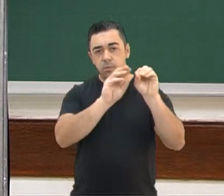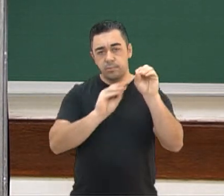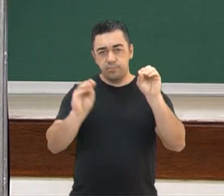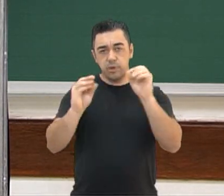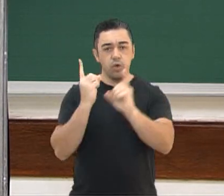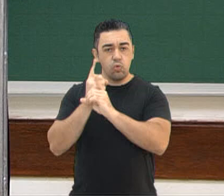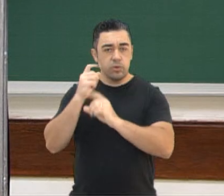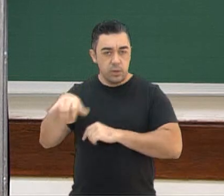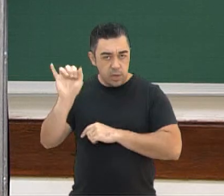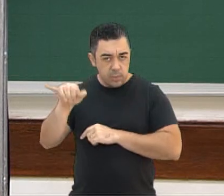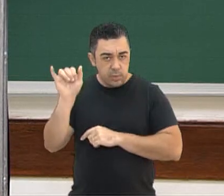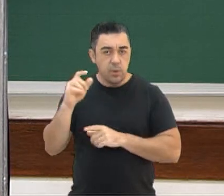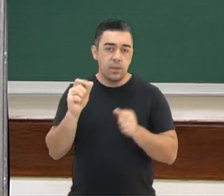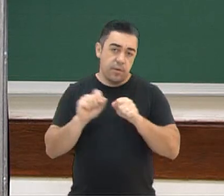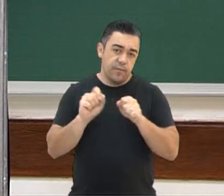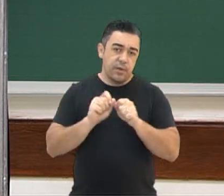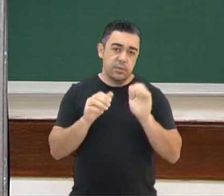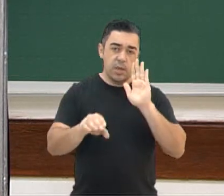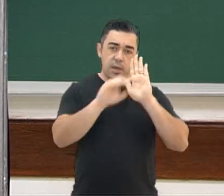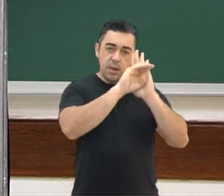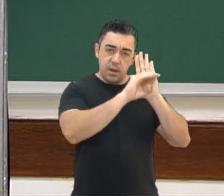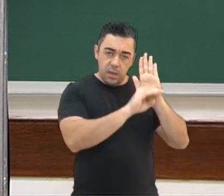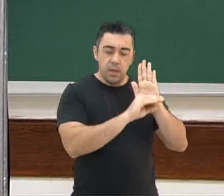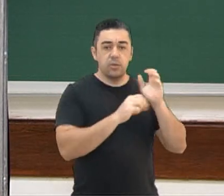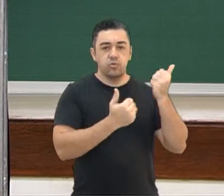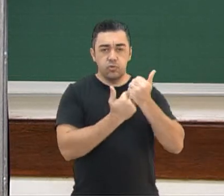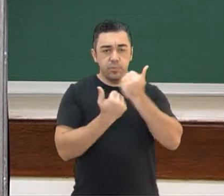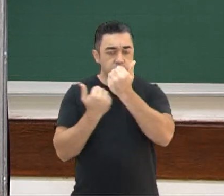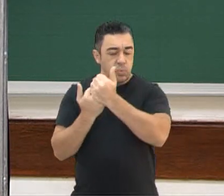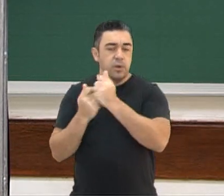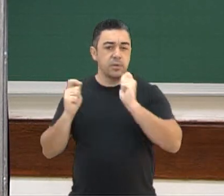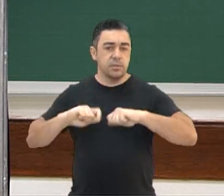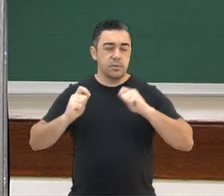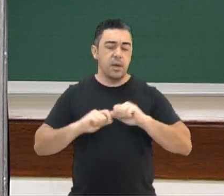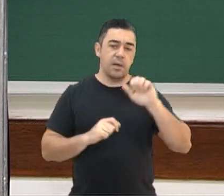lei de formação e substitui ela pelos valores, certo?